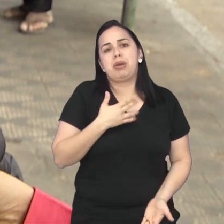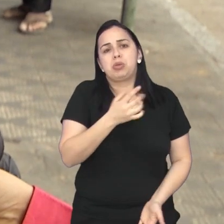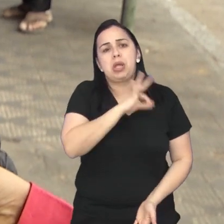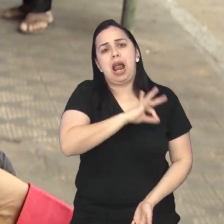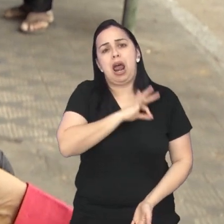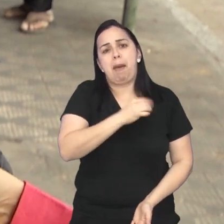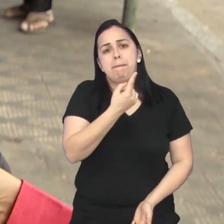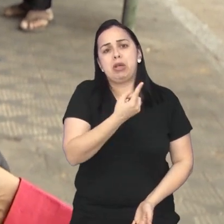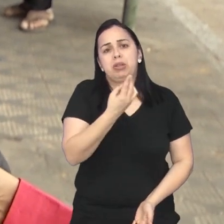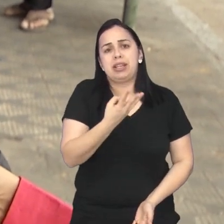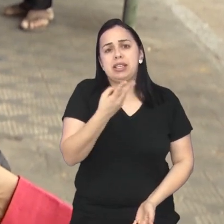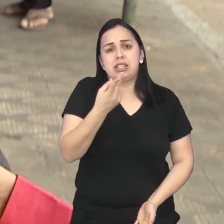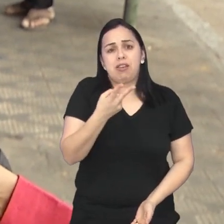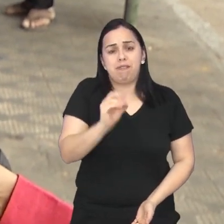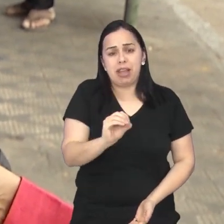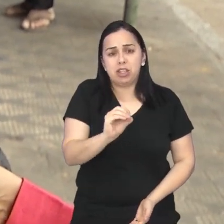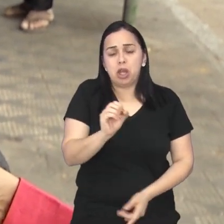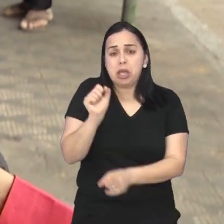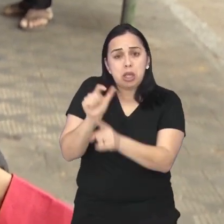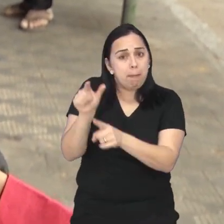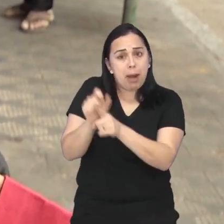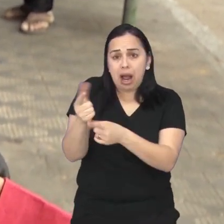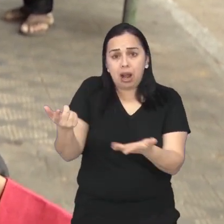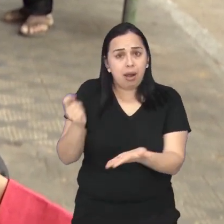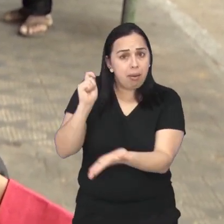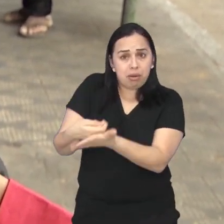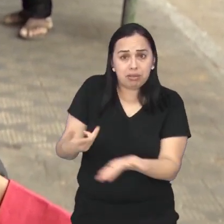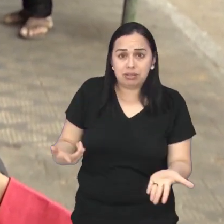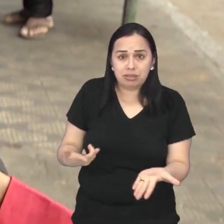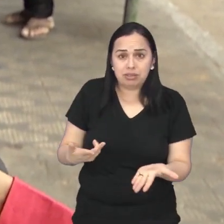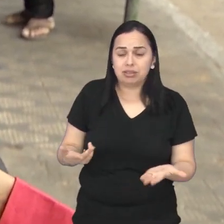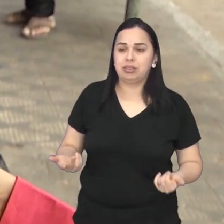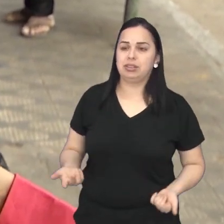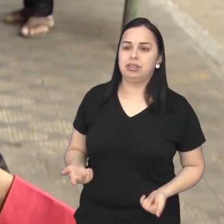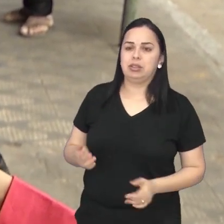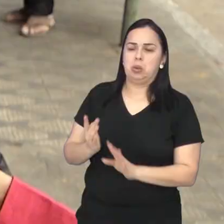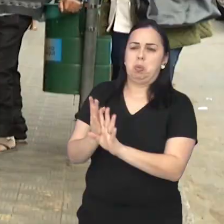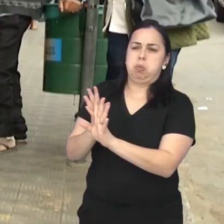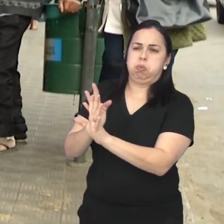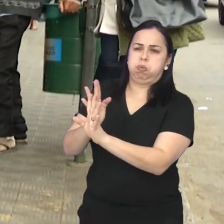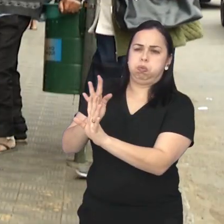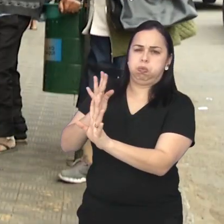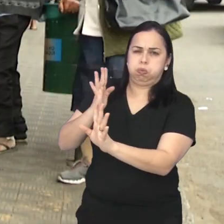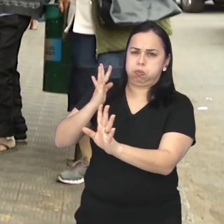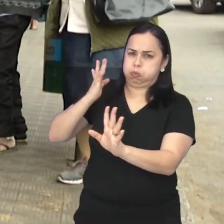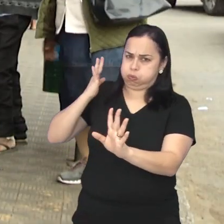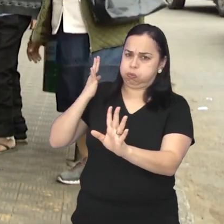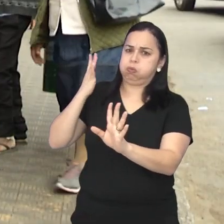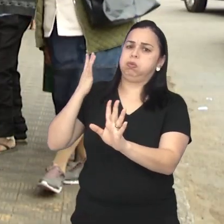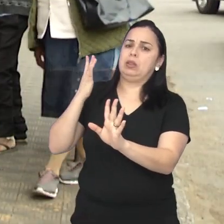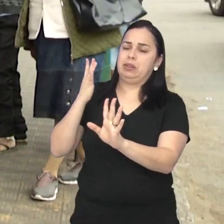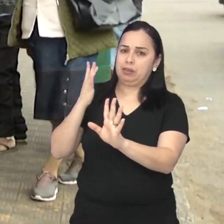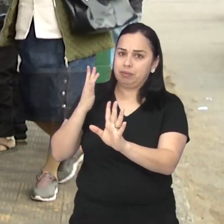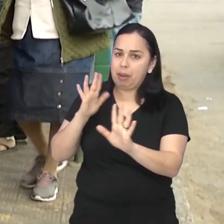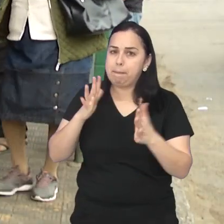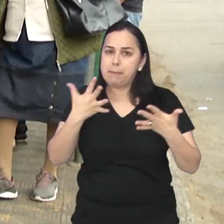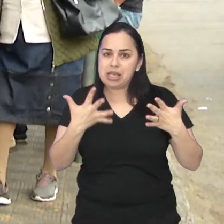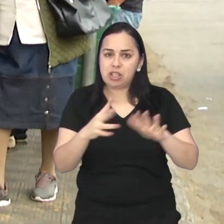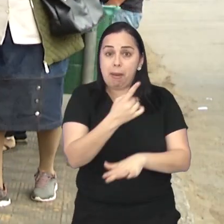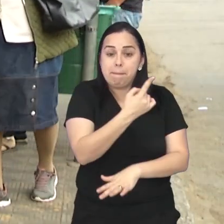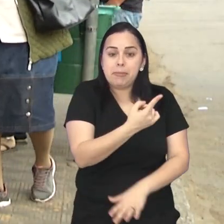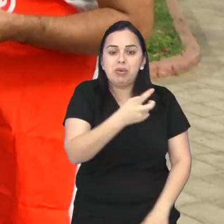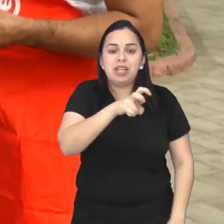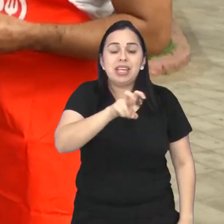velho. Eu ganho 1.320, velho. Eu pago 650 de aluguel, o que sobra? A fila mostra que são muitos